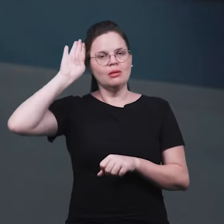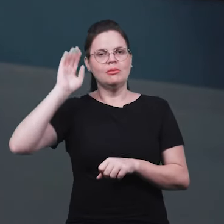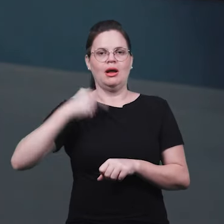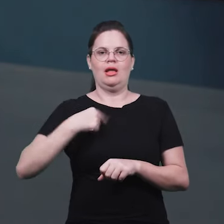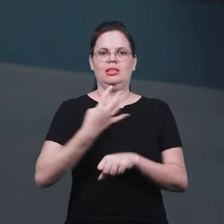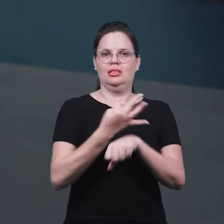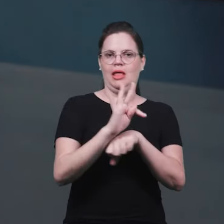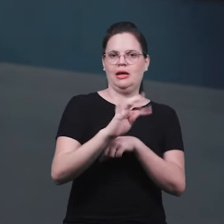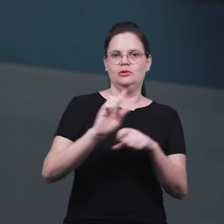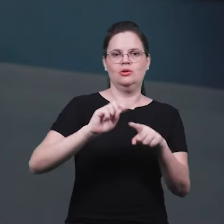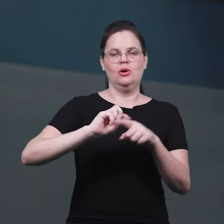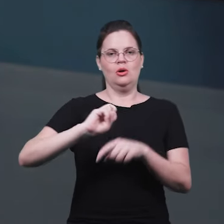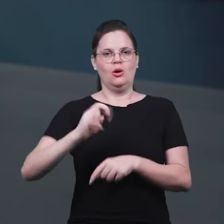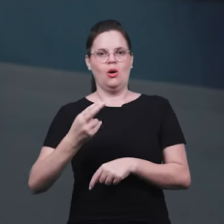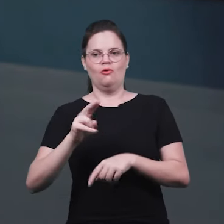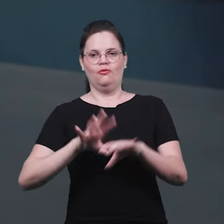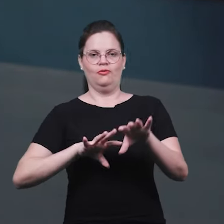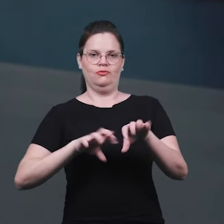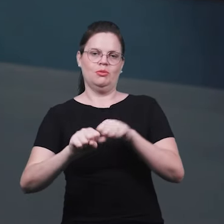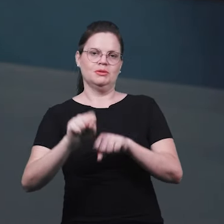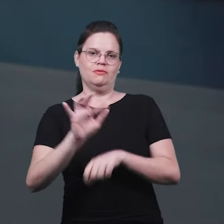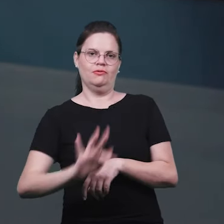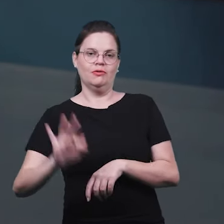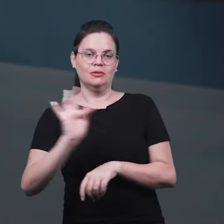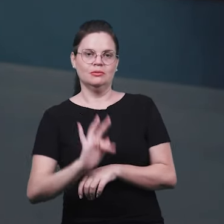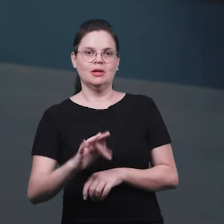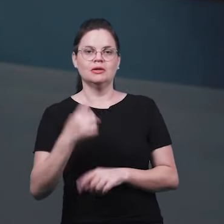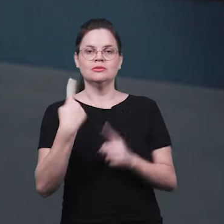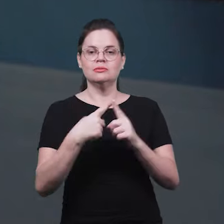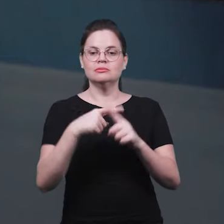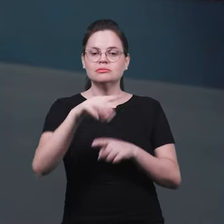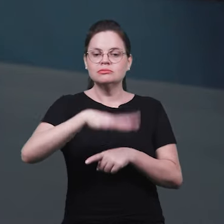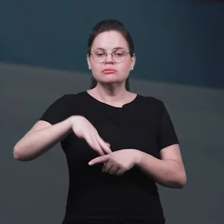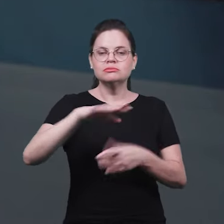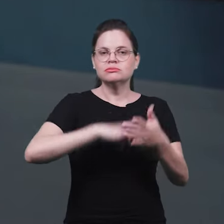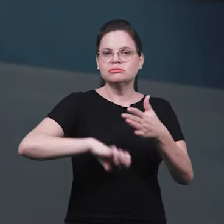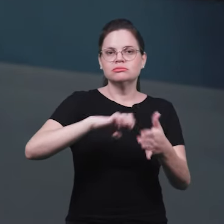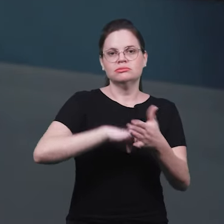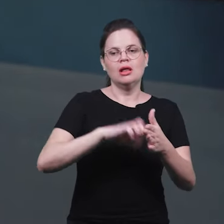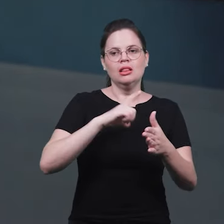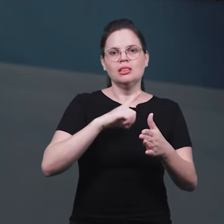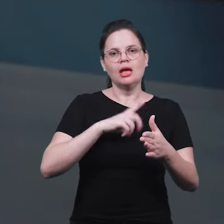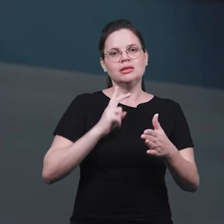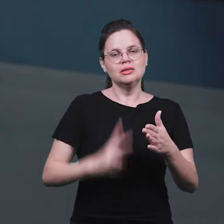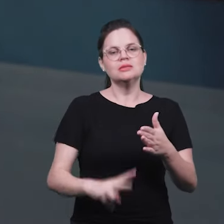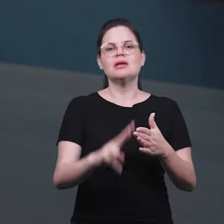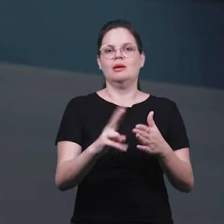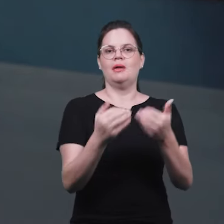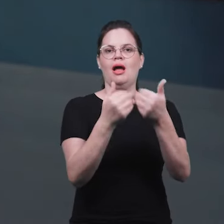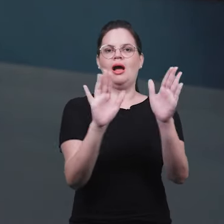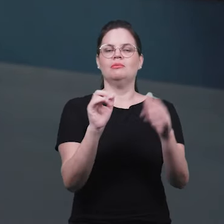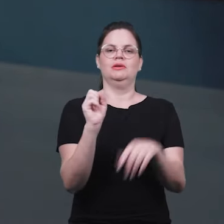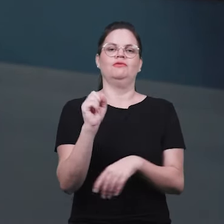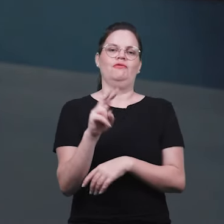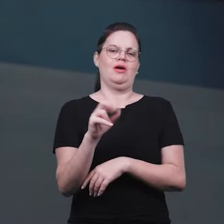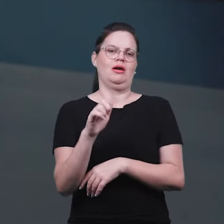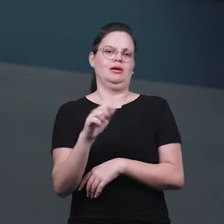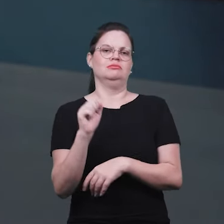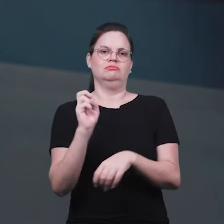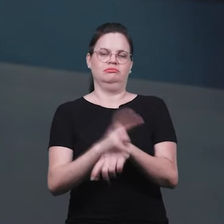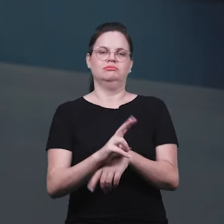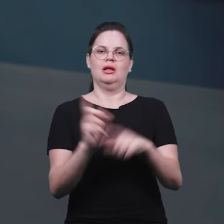nível superior, na qual todos os anos as grandes empresas, as grandes indústrias, elas abrem processos de seleção para estagiários que